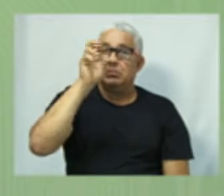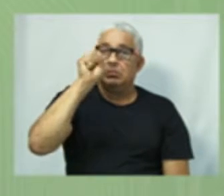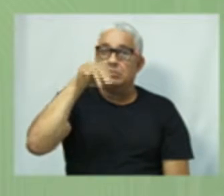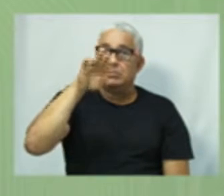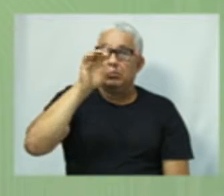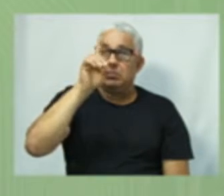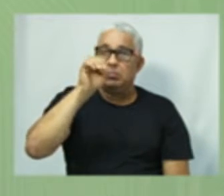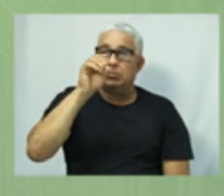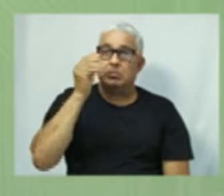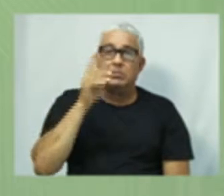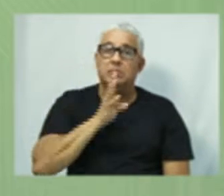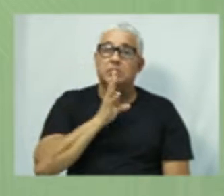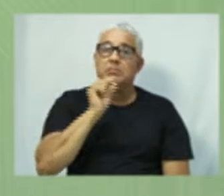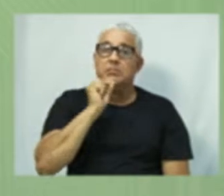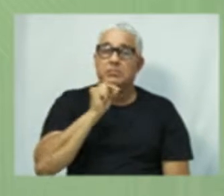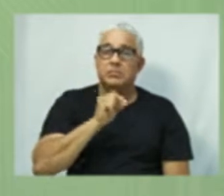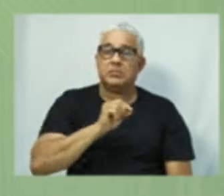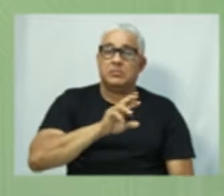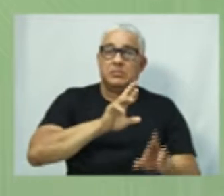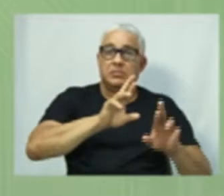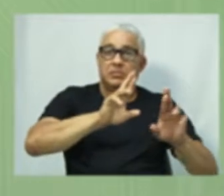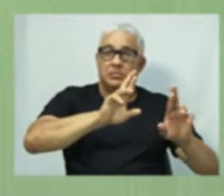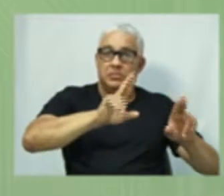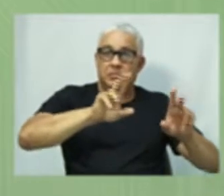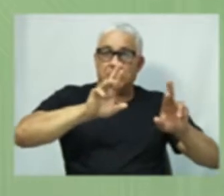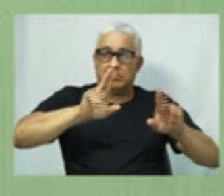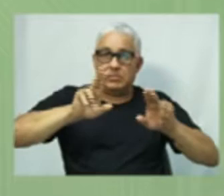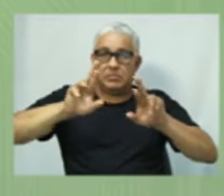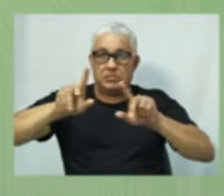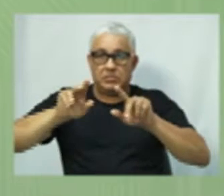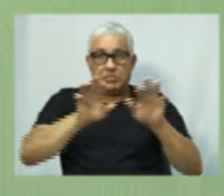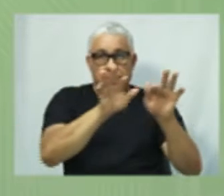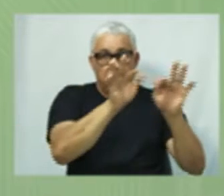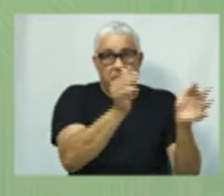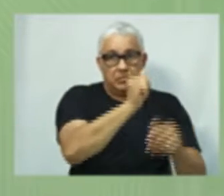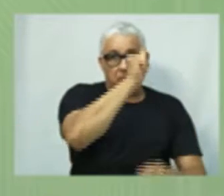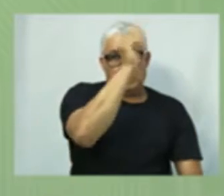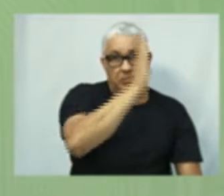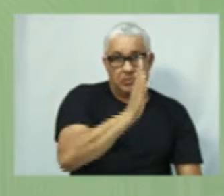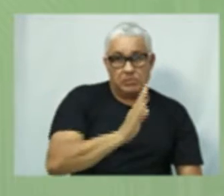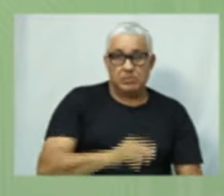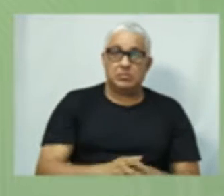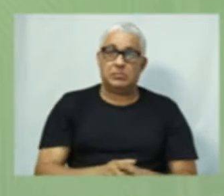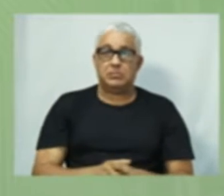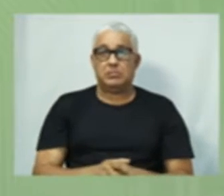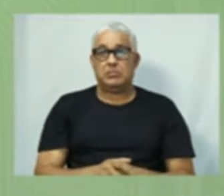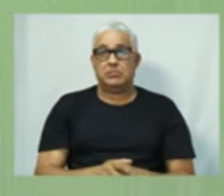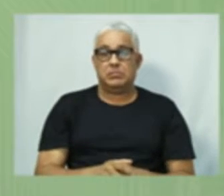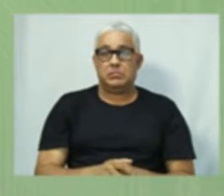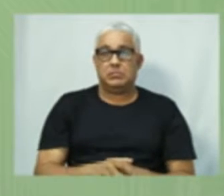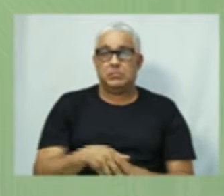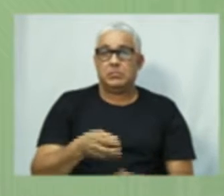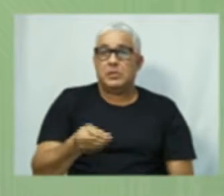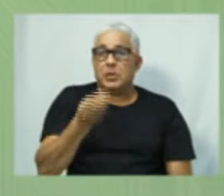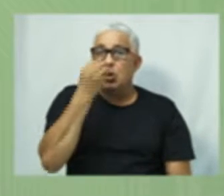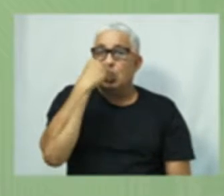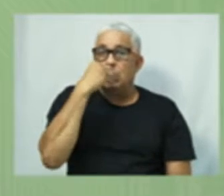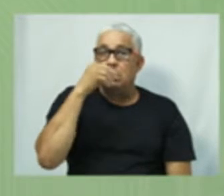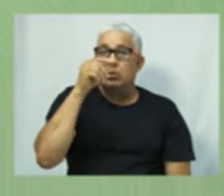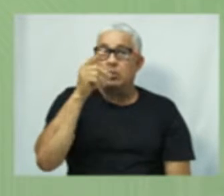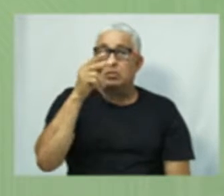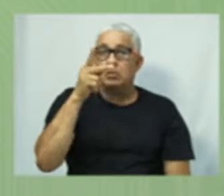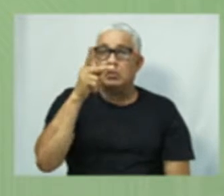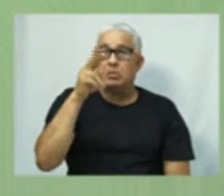quê? As diferenças, né, entre o Simples Nacional e o lucro